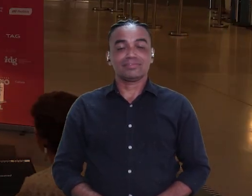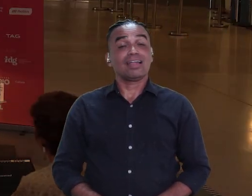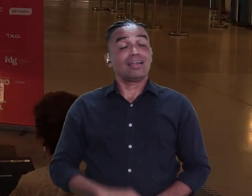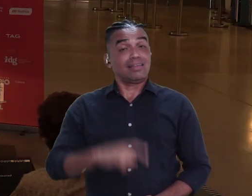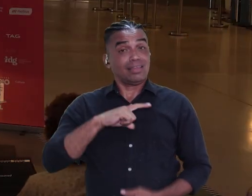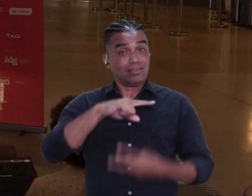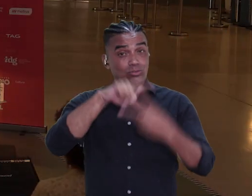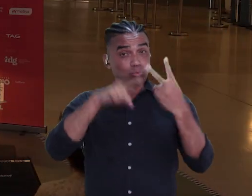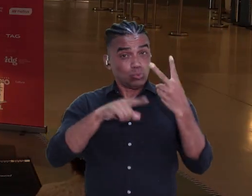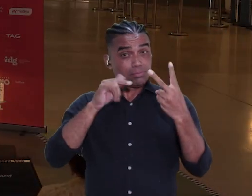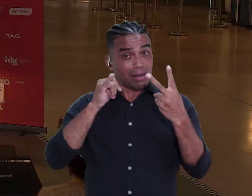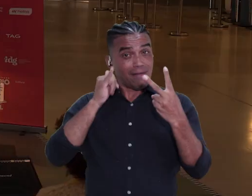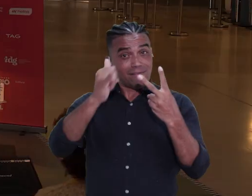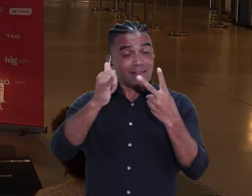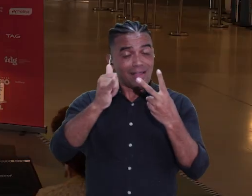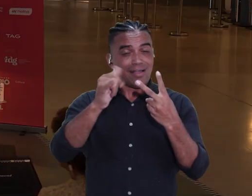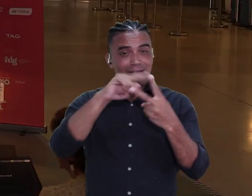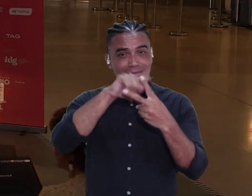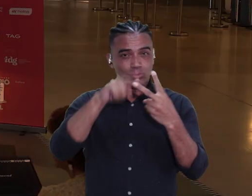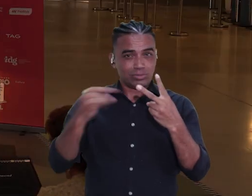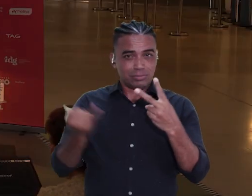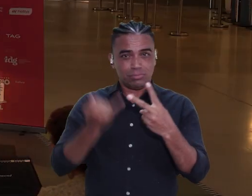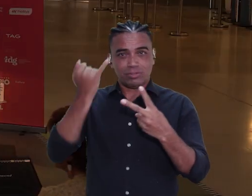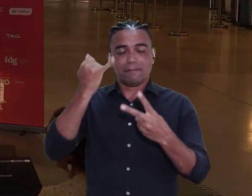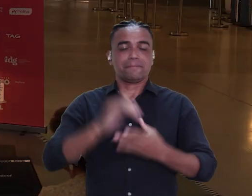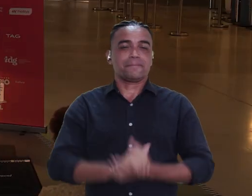Gente, eu tenho duas coisas importantes para...